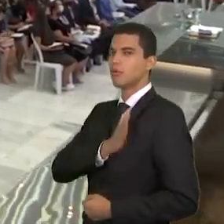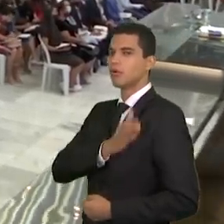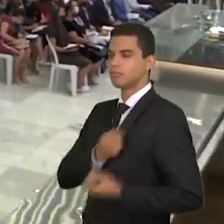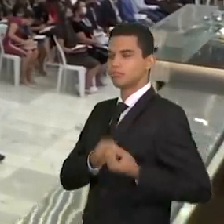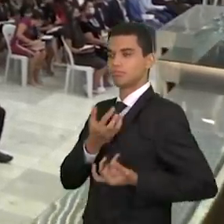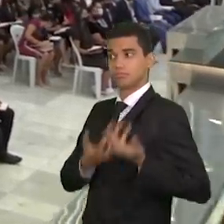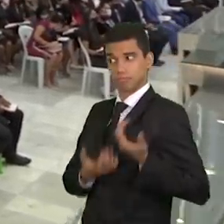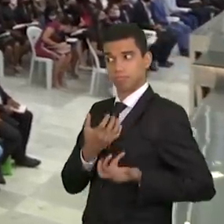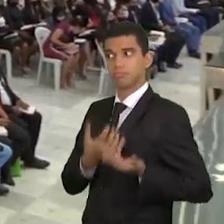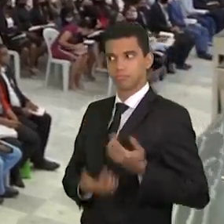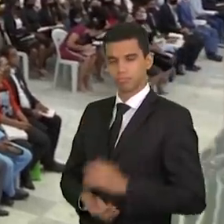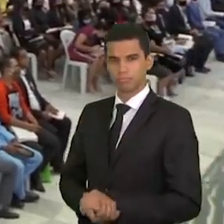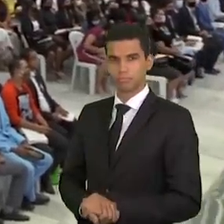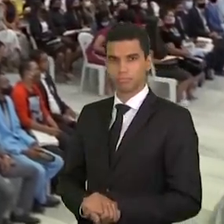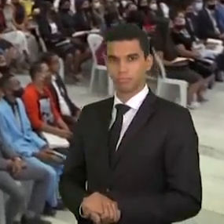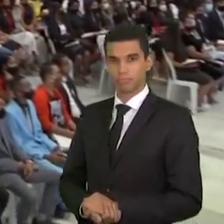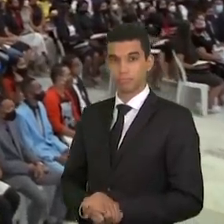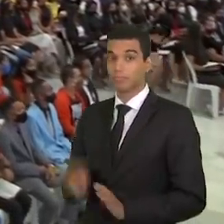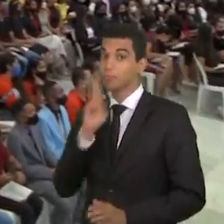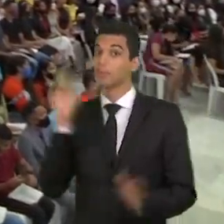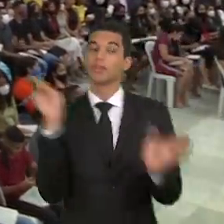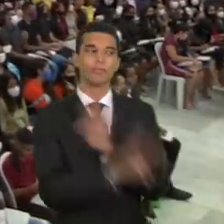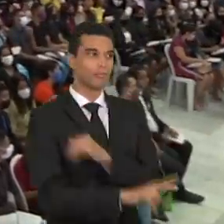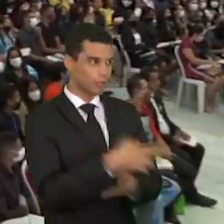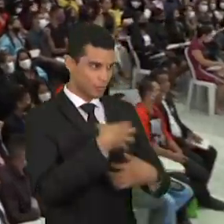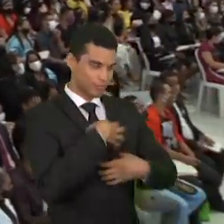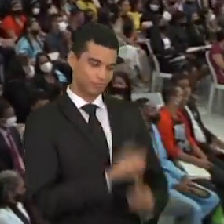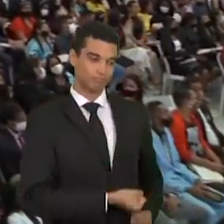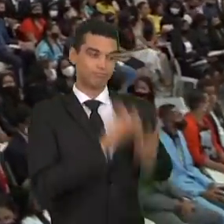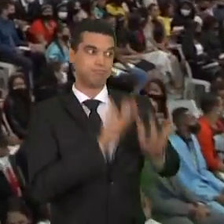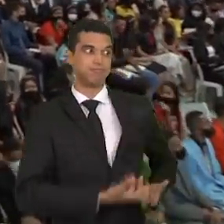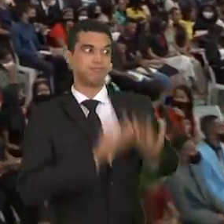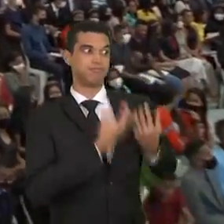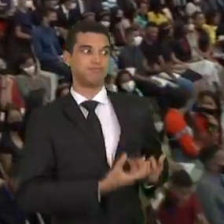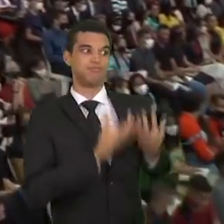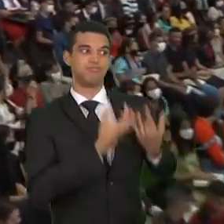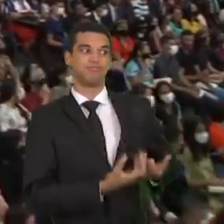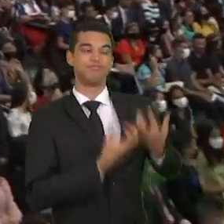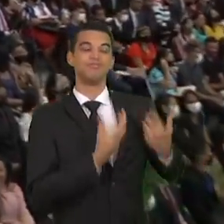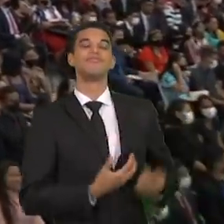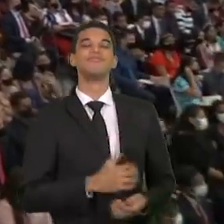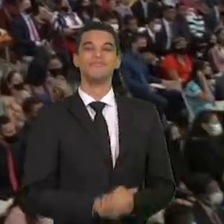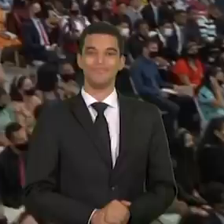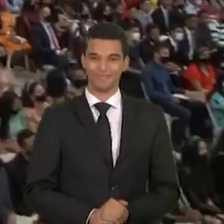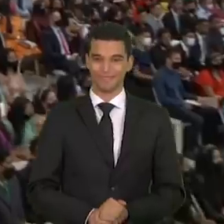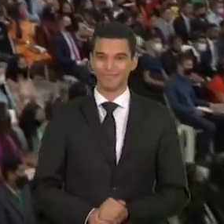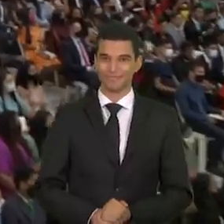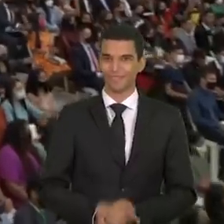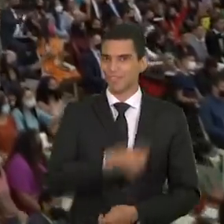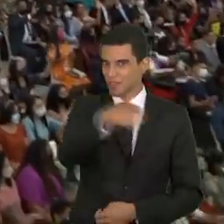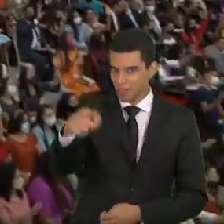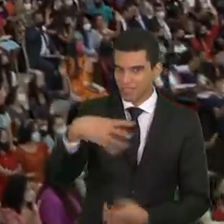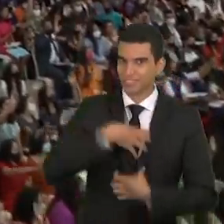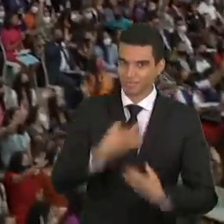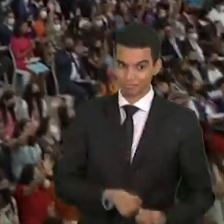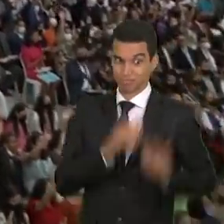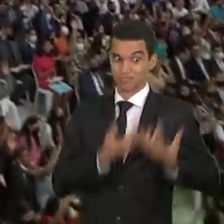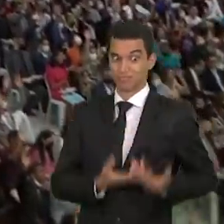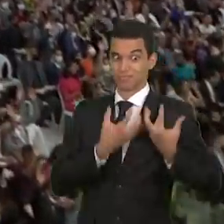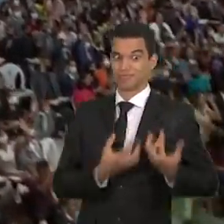Agora, outra pessoa responde para outra: está cheia de azeite. Quem tem azeite nas candeias